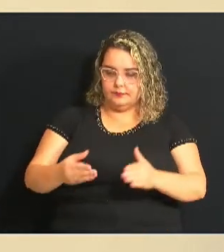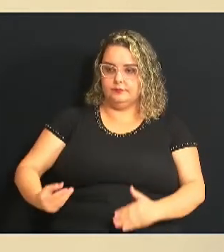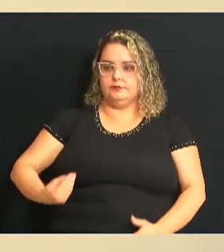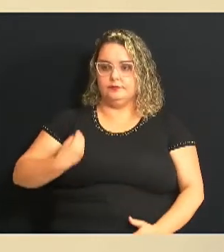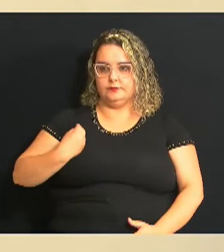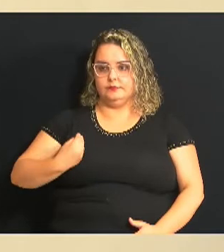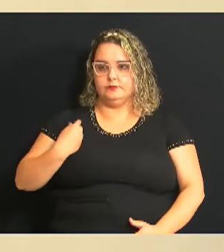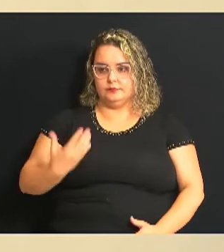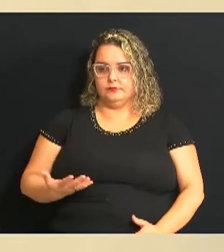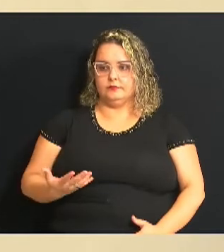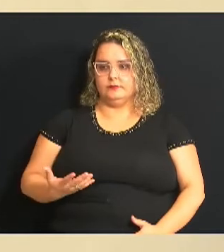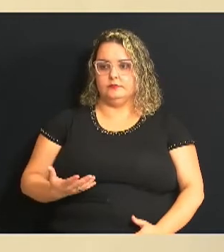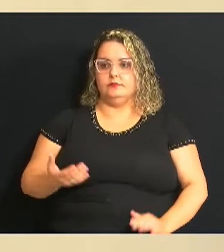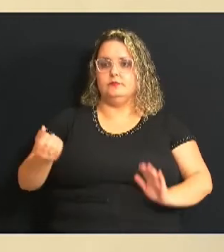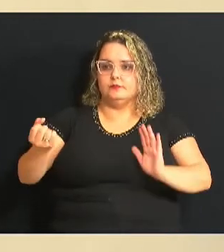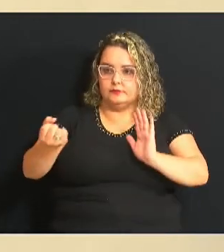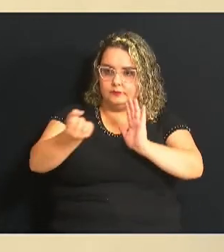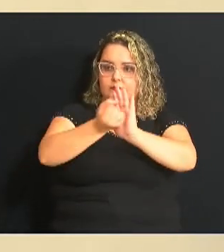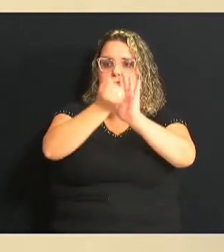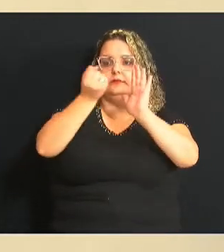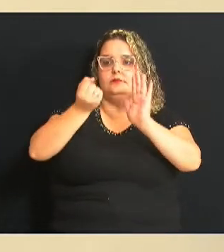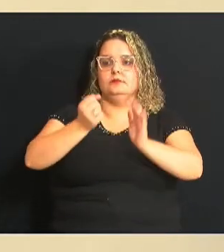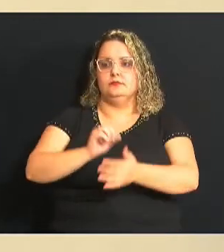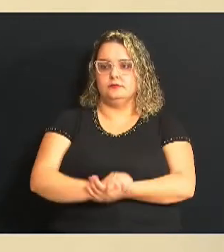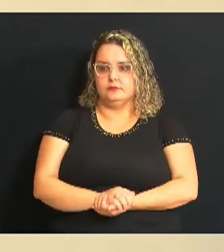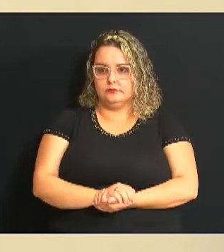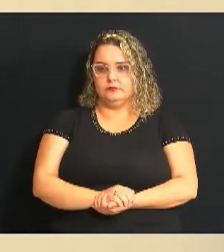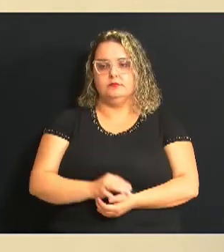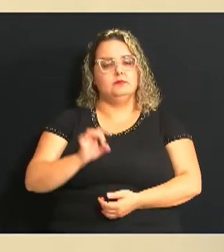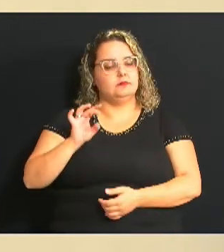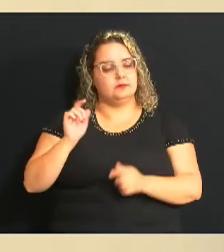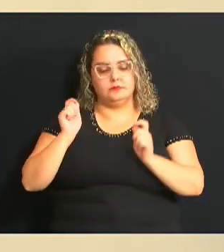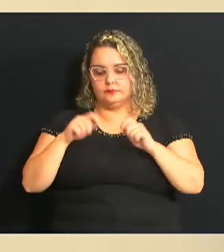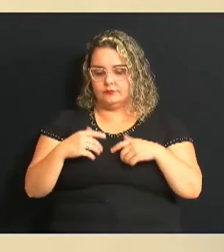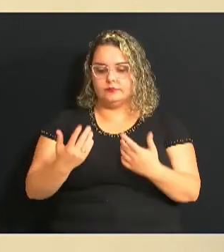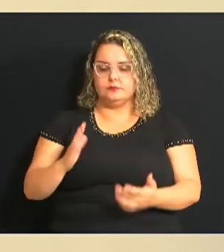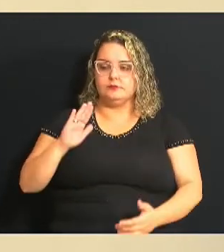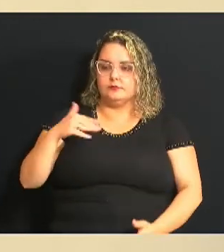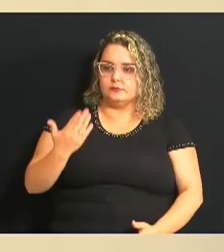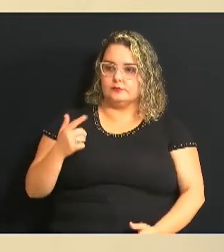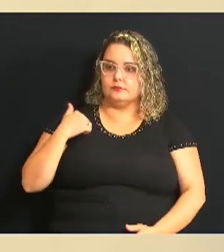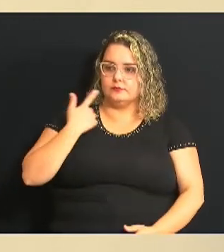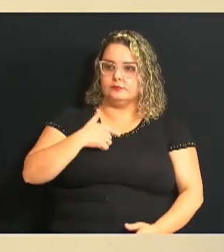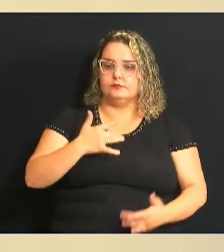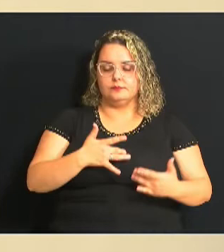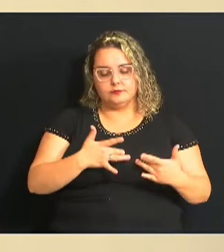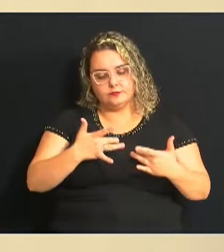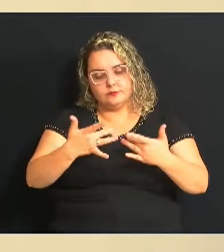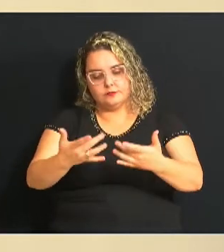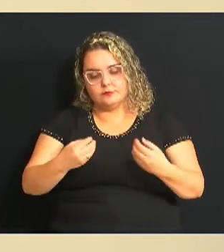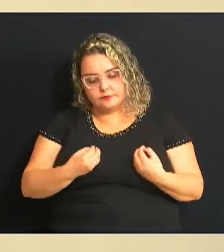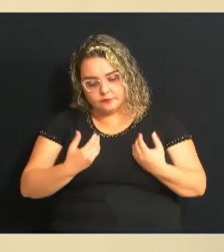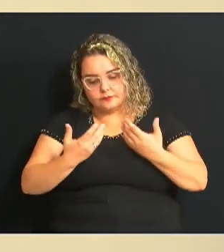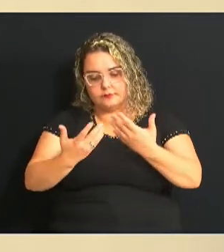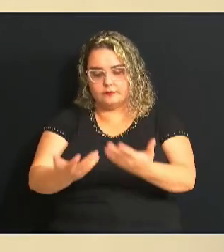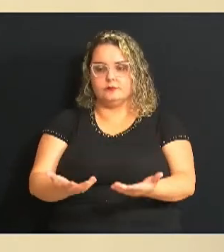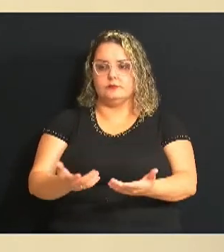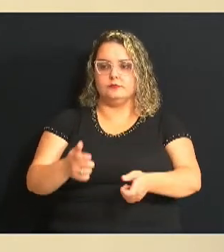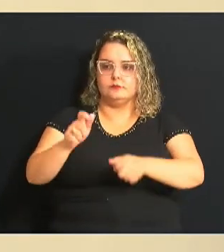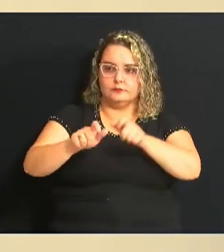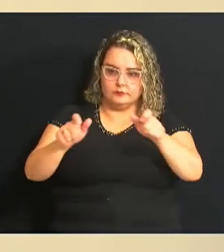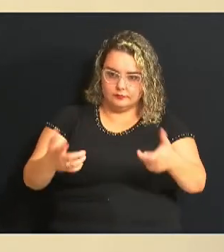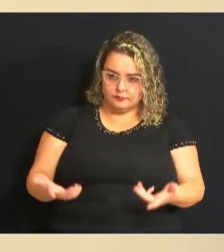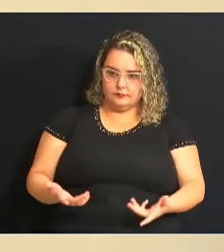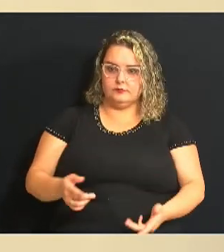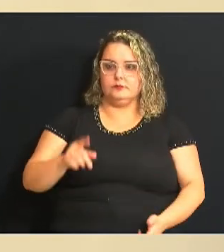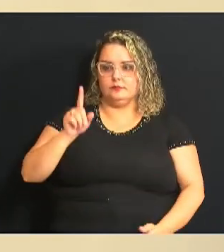fosse marcada, e isso só é possível quando a gente se doa para o nosso próximo. Então é